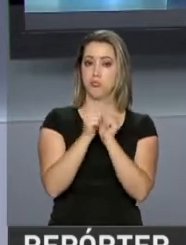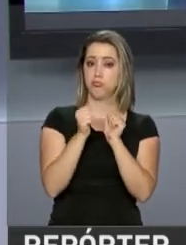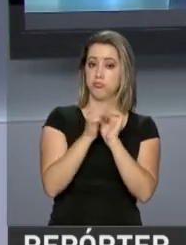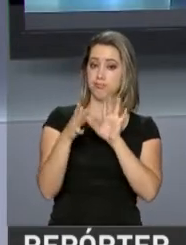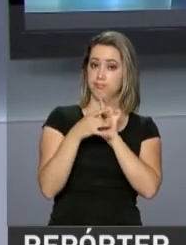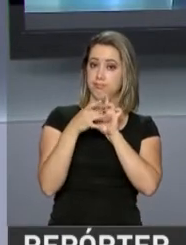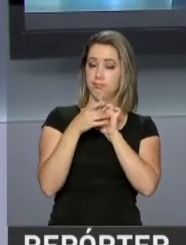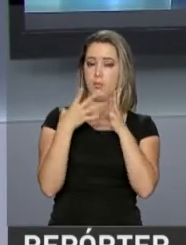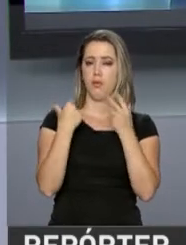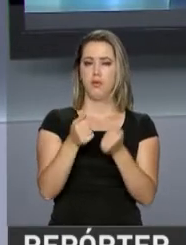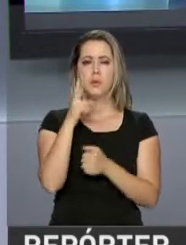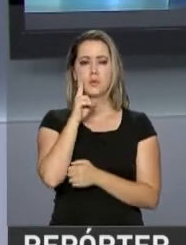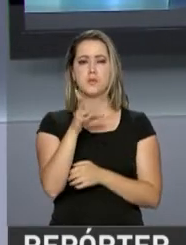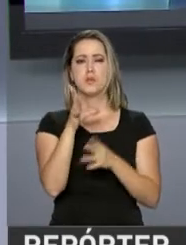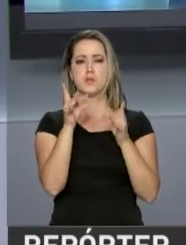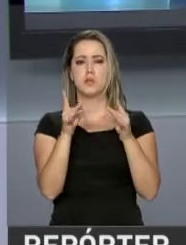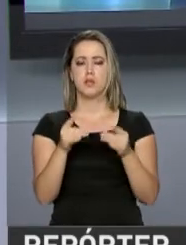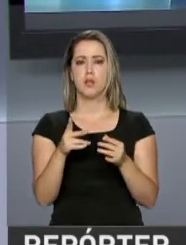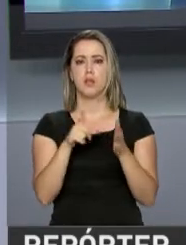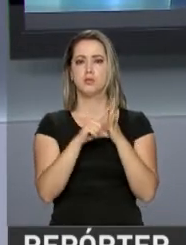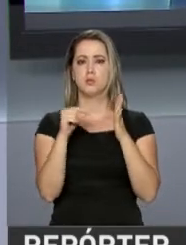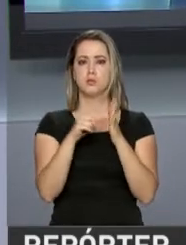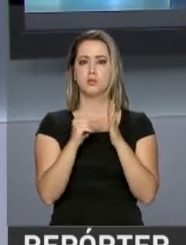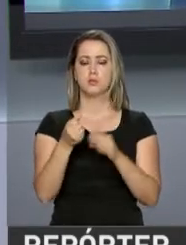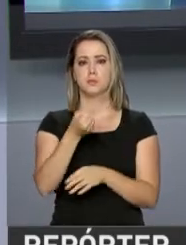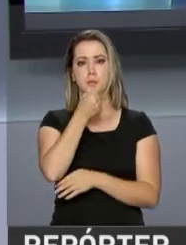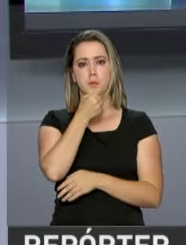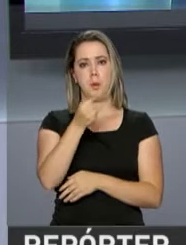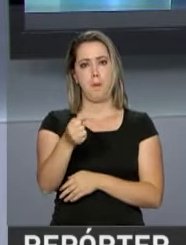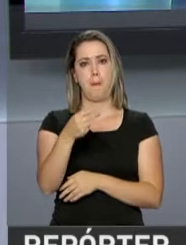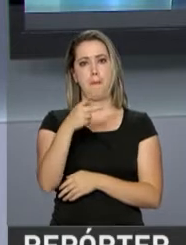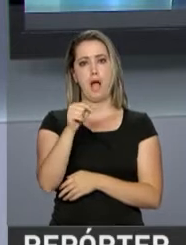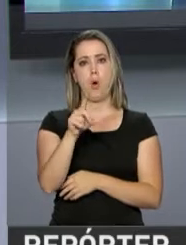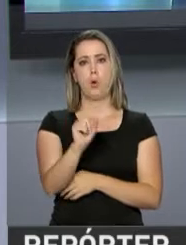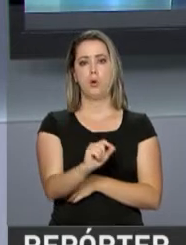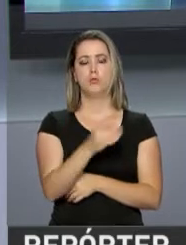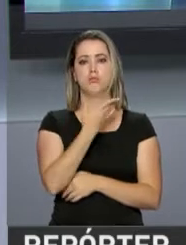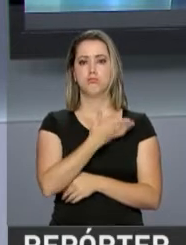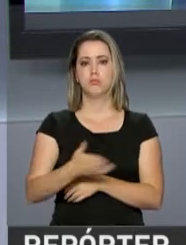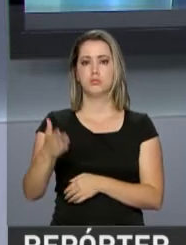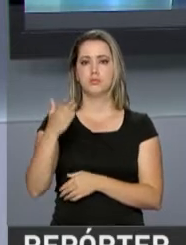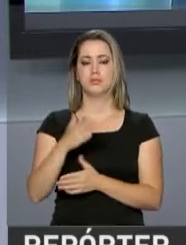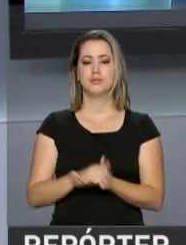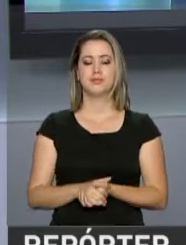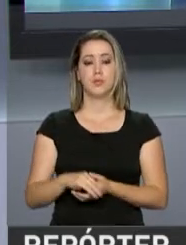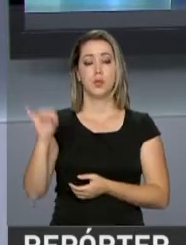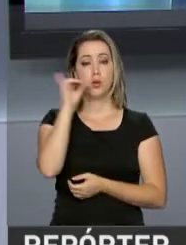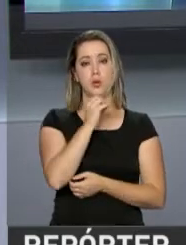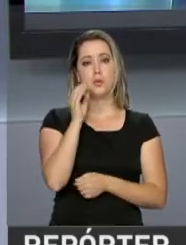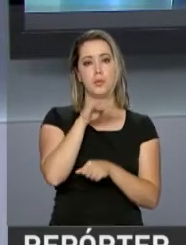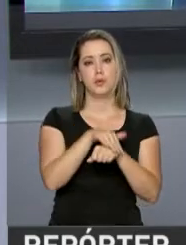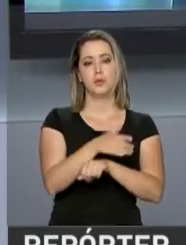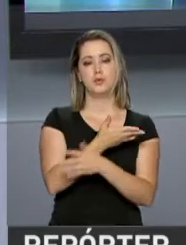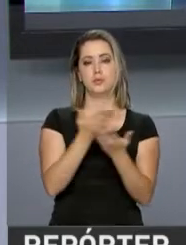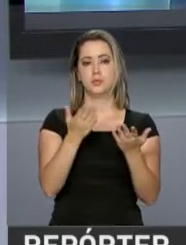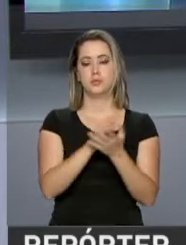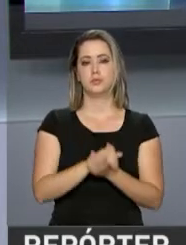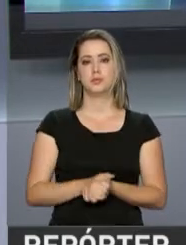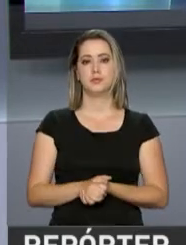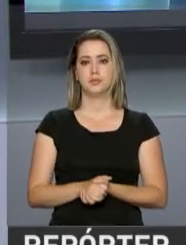ao vivo do Palácio do Planalto, onde está o repórter Paulo Lassalve, que tem as informações para a gente. Olá, Paulo, boa noite para